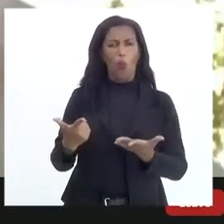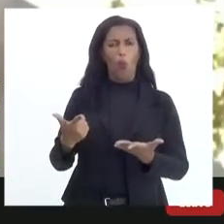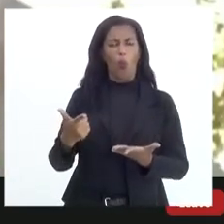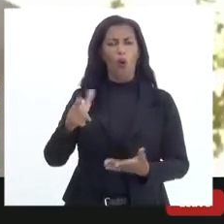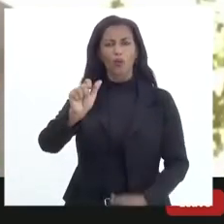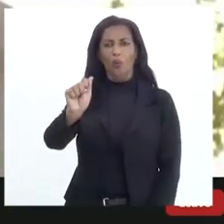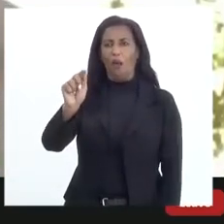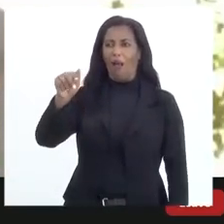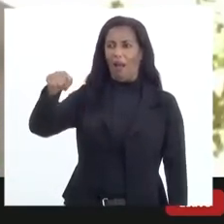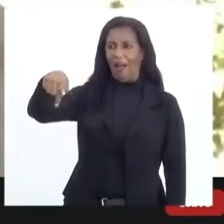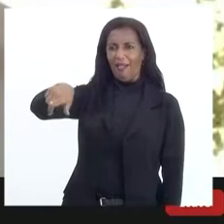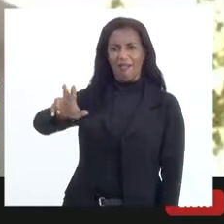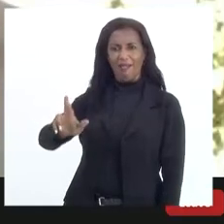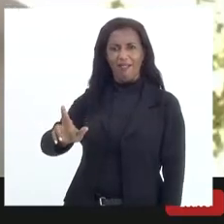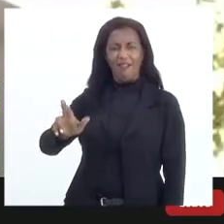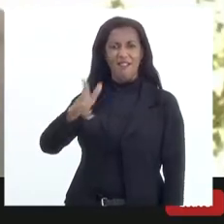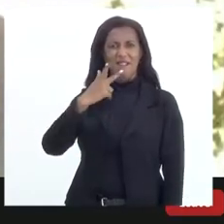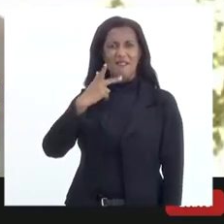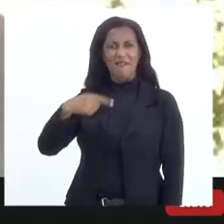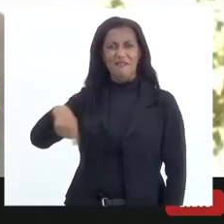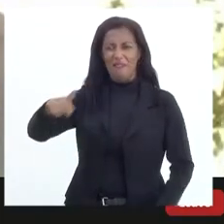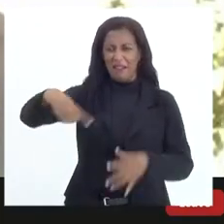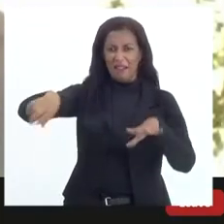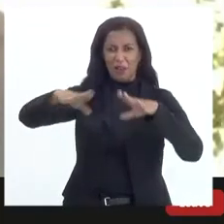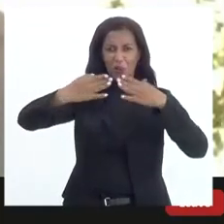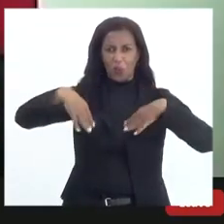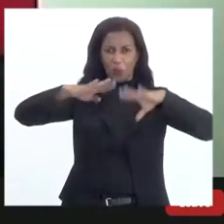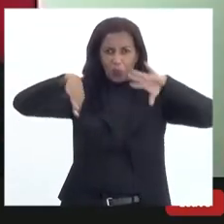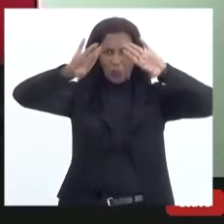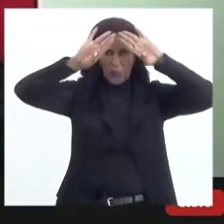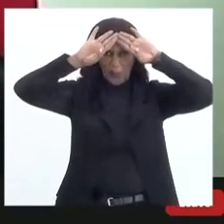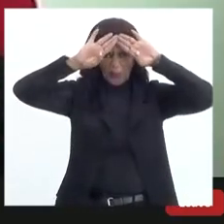de demônios, ele verdadeiramente acredita nisso. Vanessa.